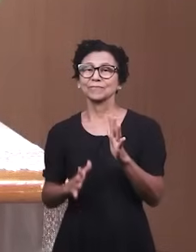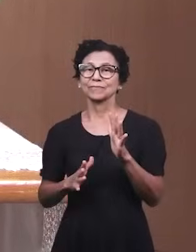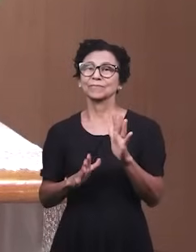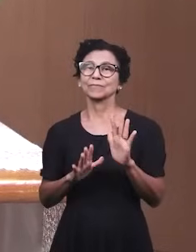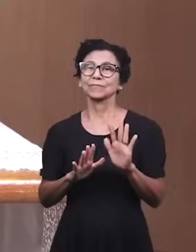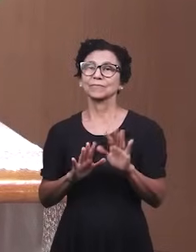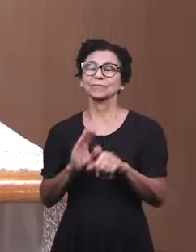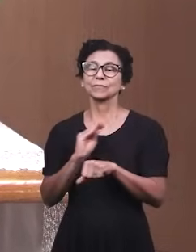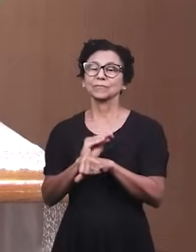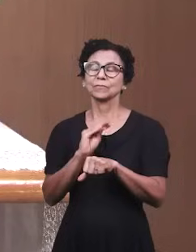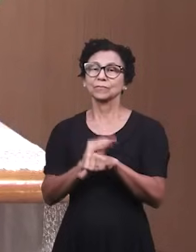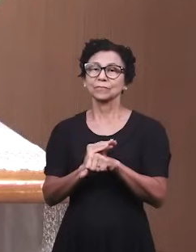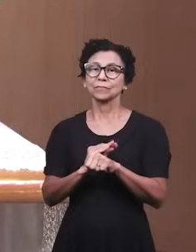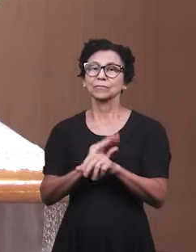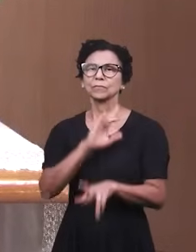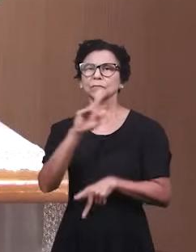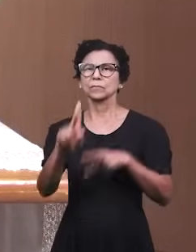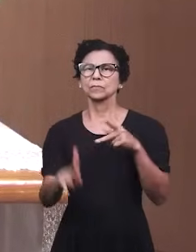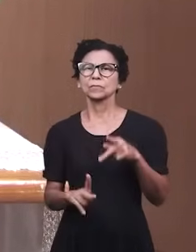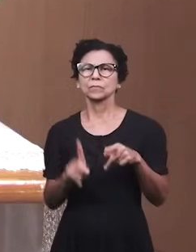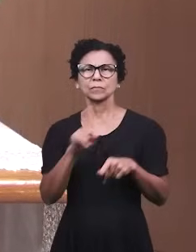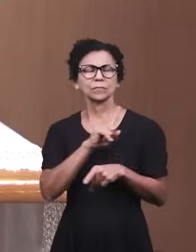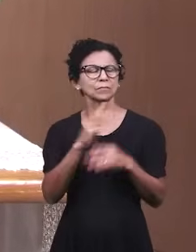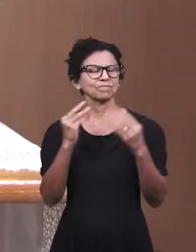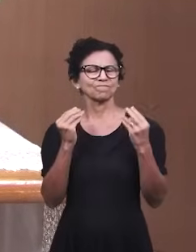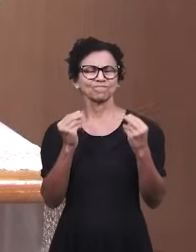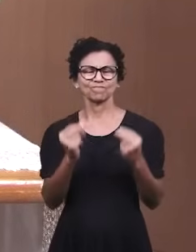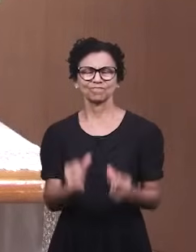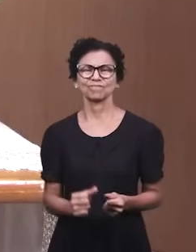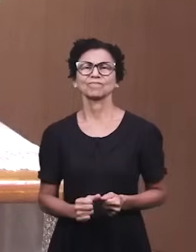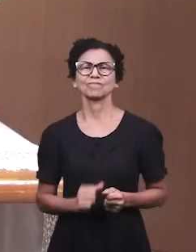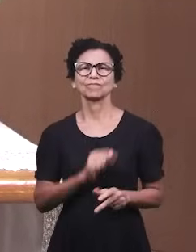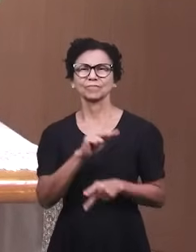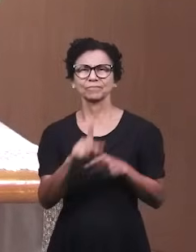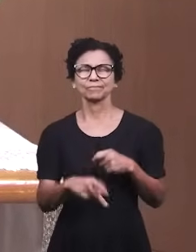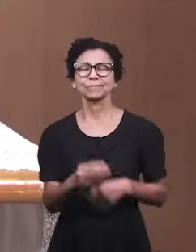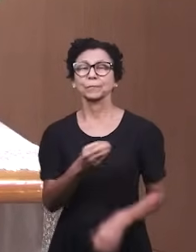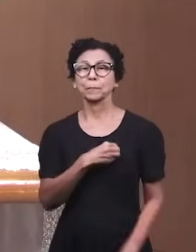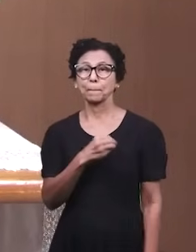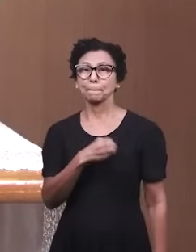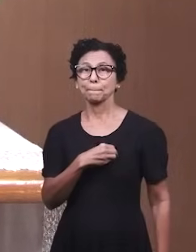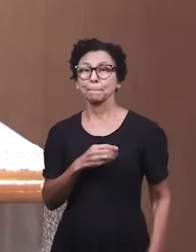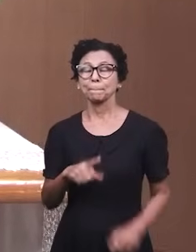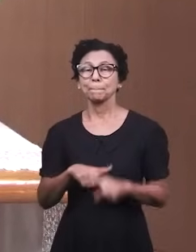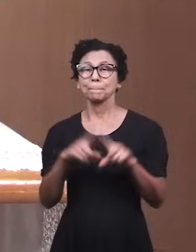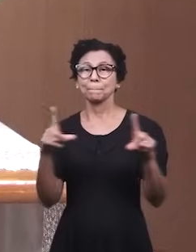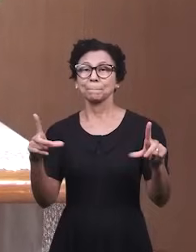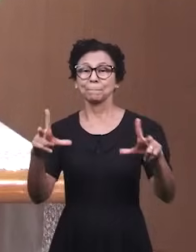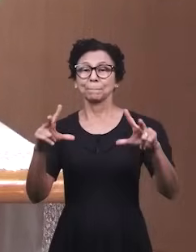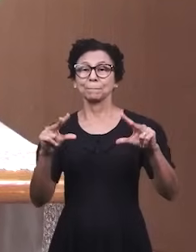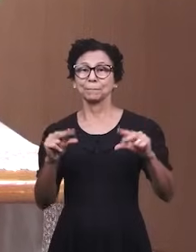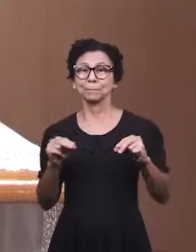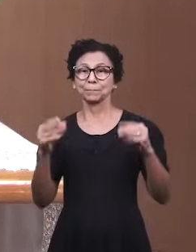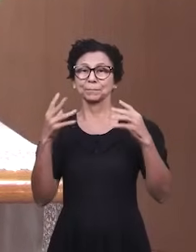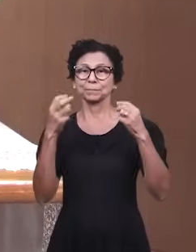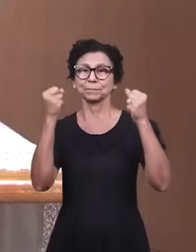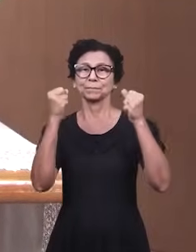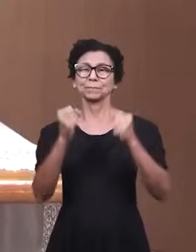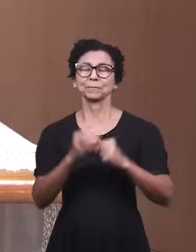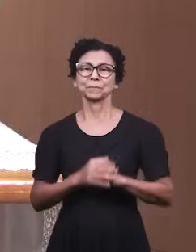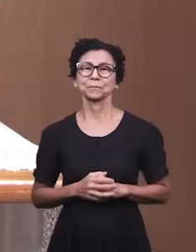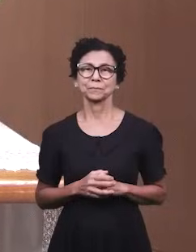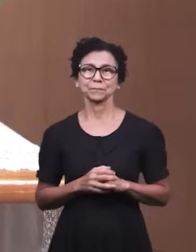que andava em trevas, mas que recebeu uma grande luz. No dia que Jesus